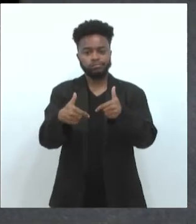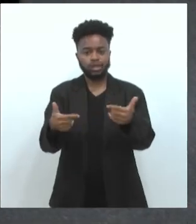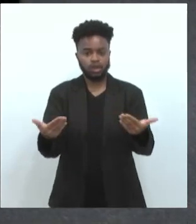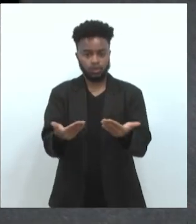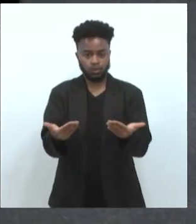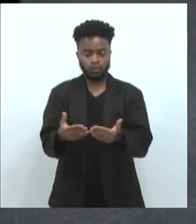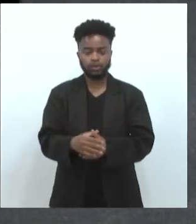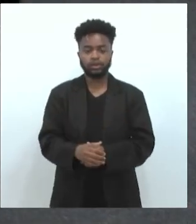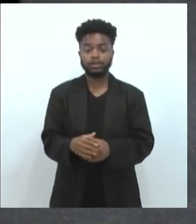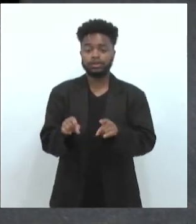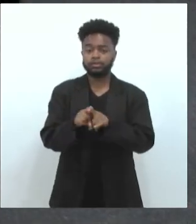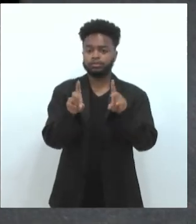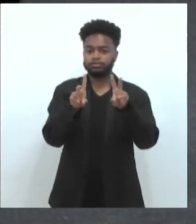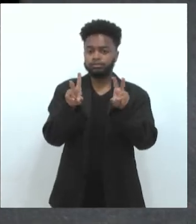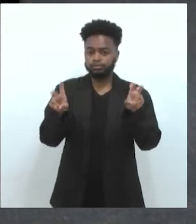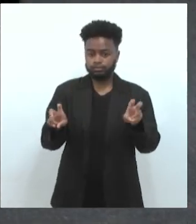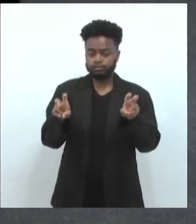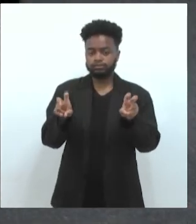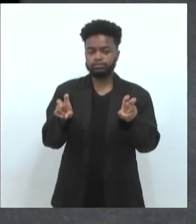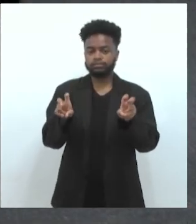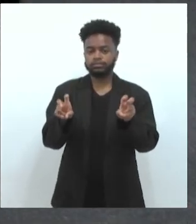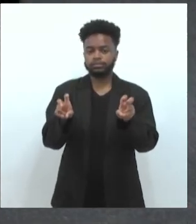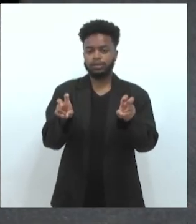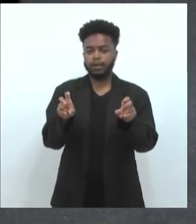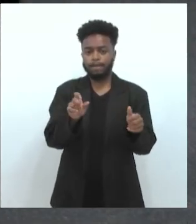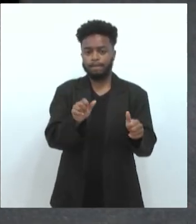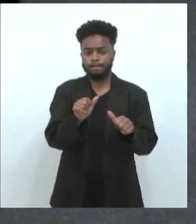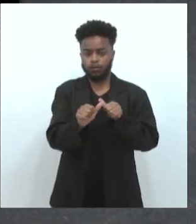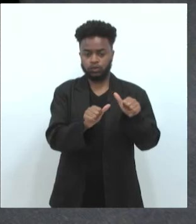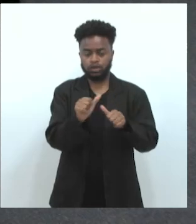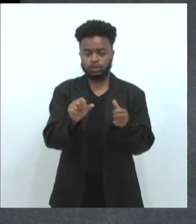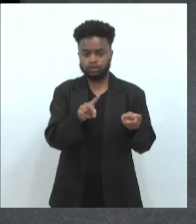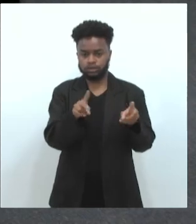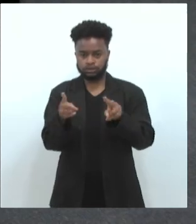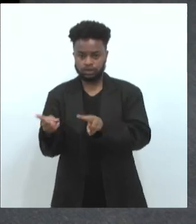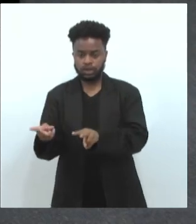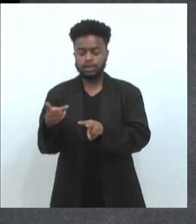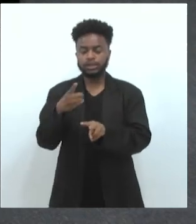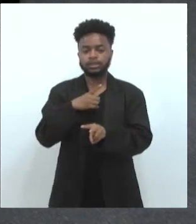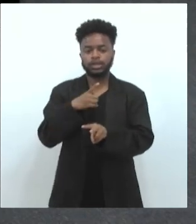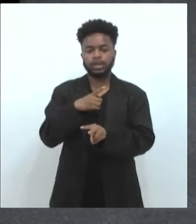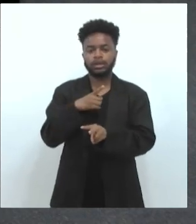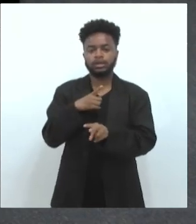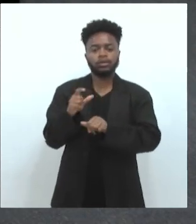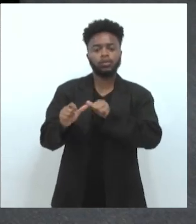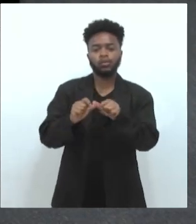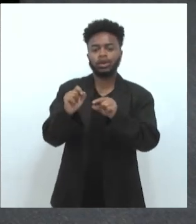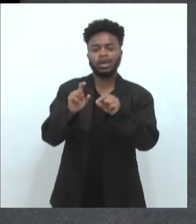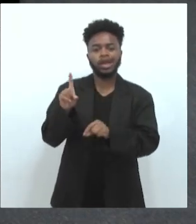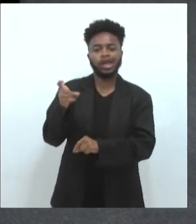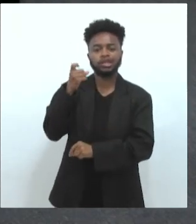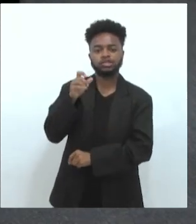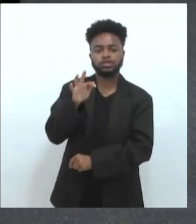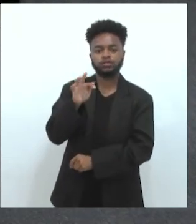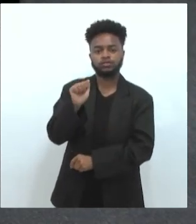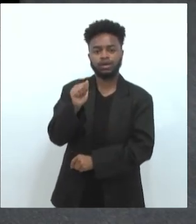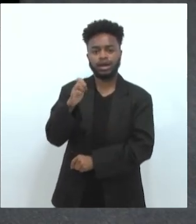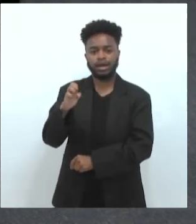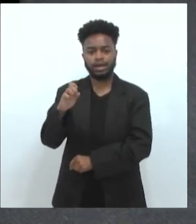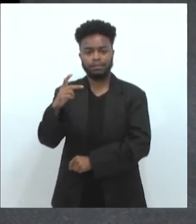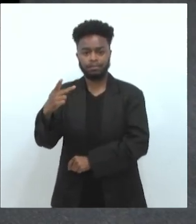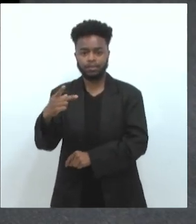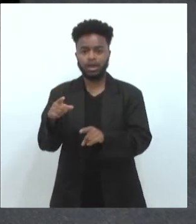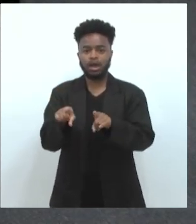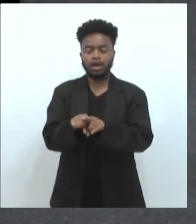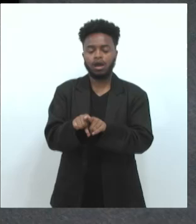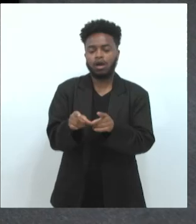ainda sobre o tema migração, é importante também falar sobre a migração dos ex-FAEPs para a FAETEC. Foi um tema